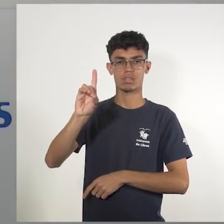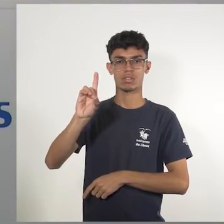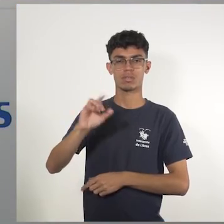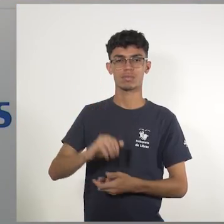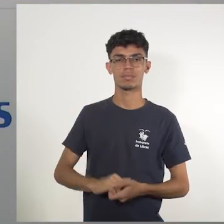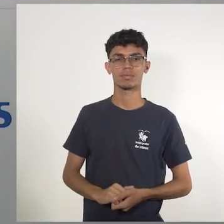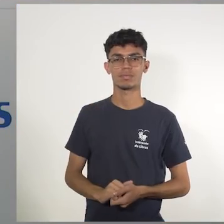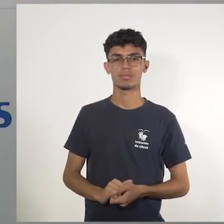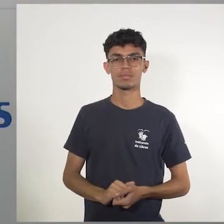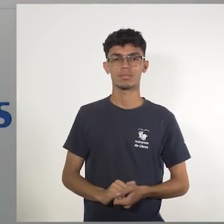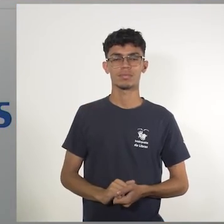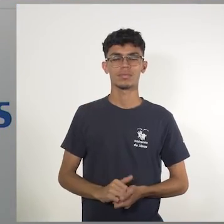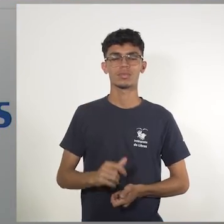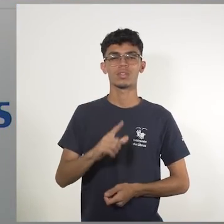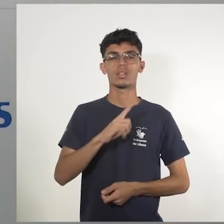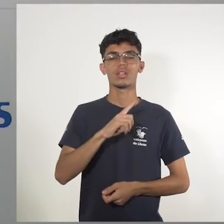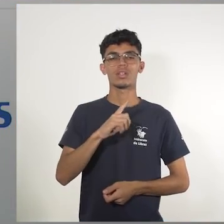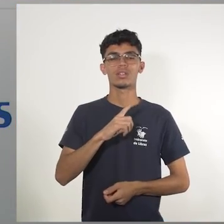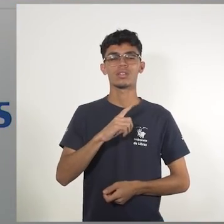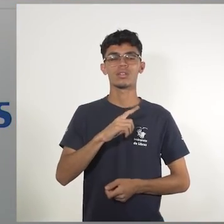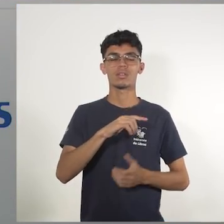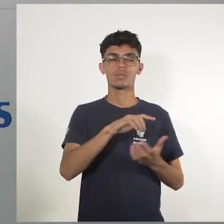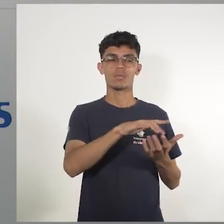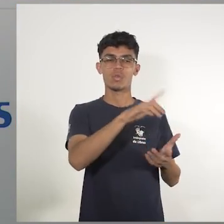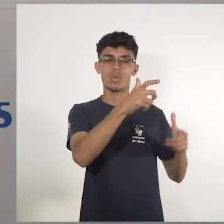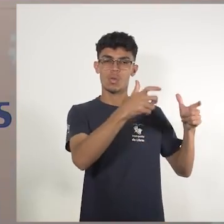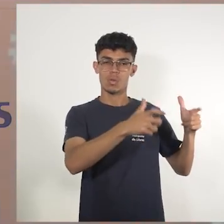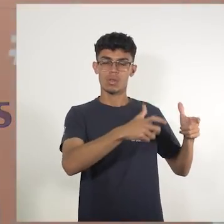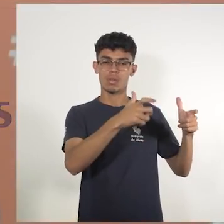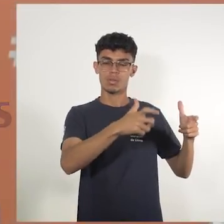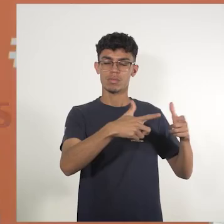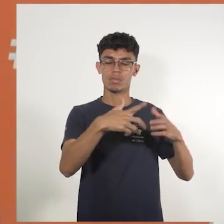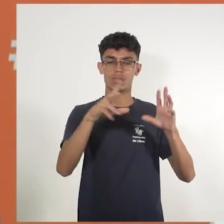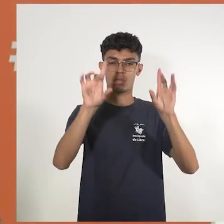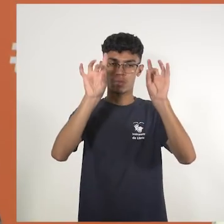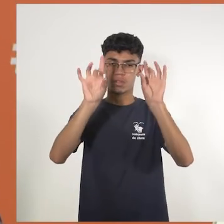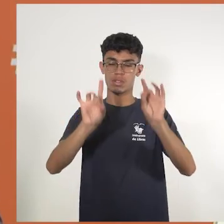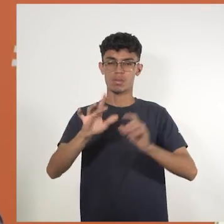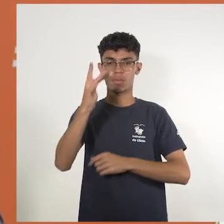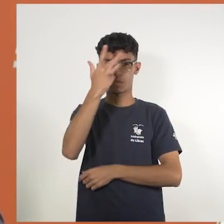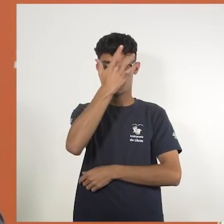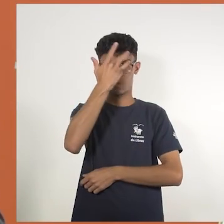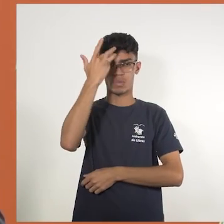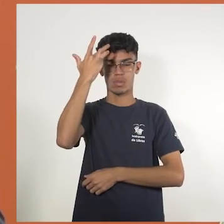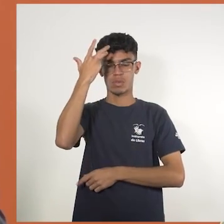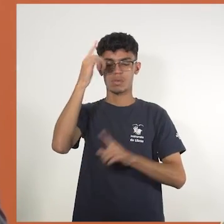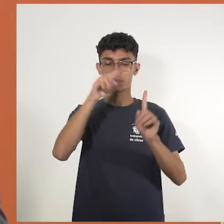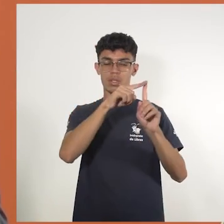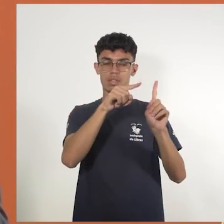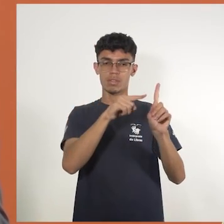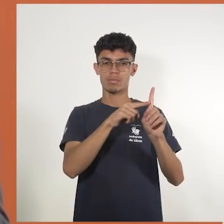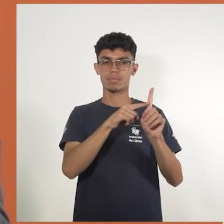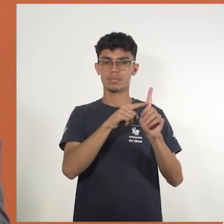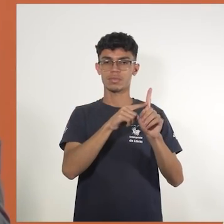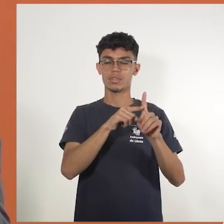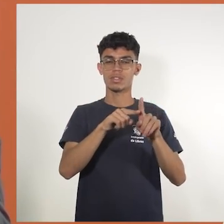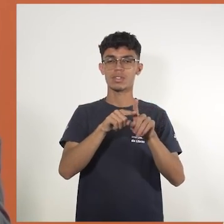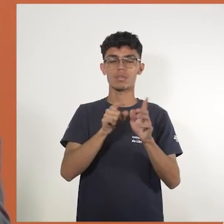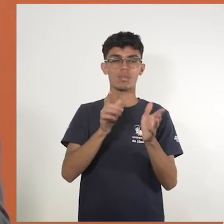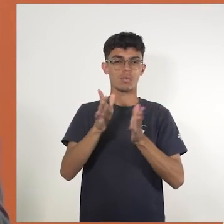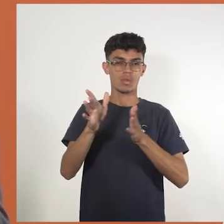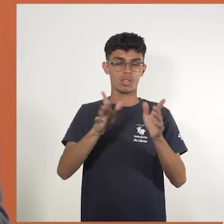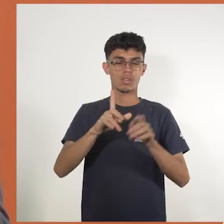nós vamos ter uma logística especial para vacinação das gestantes e puérperas com comorbidades. Elas, inclusive,